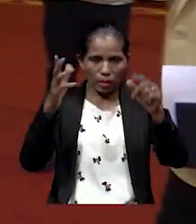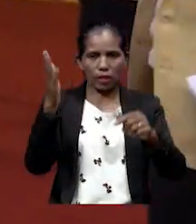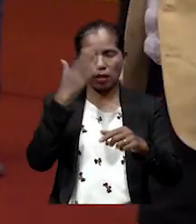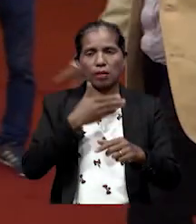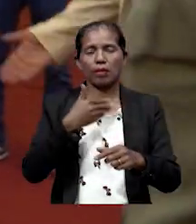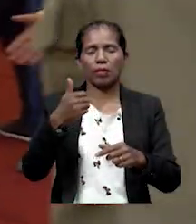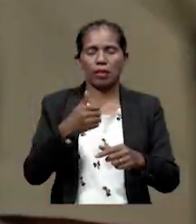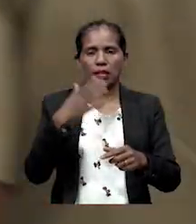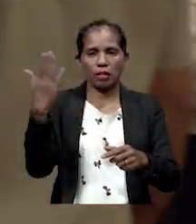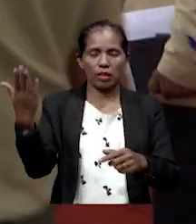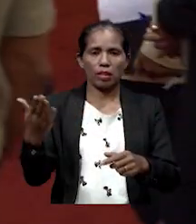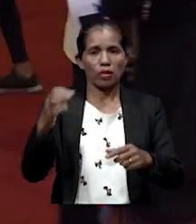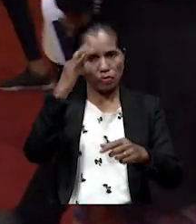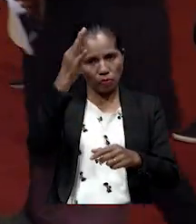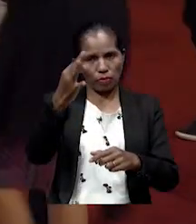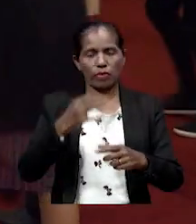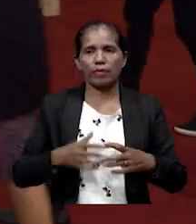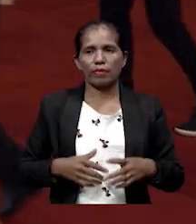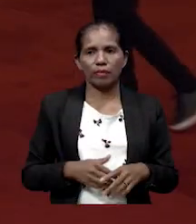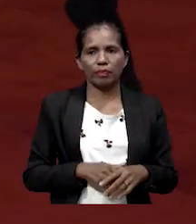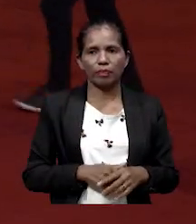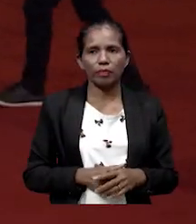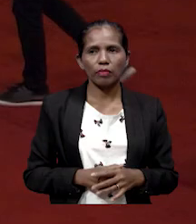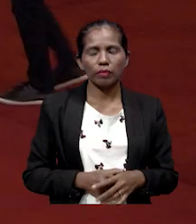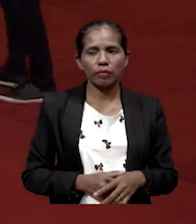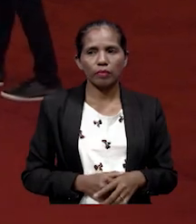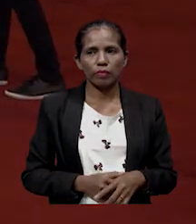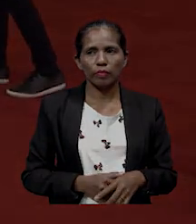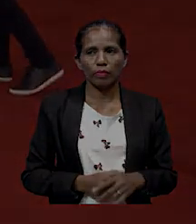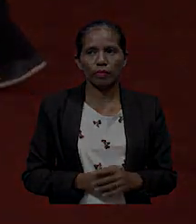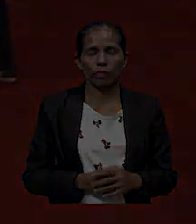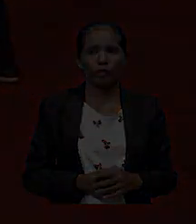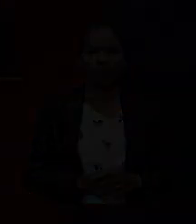internacional Sira e o futuro. Bem-vinda Ximenes, adereto Ximenes, GMN.